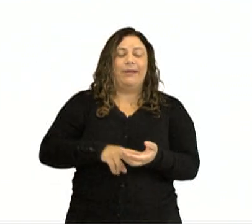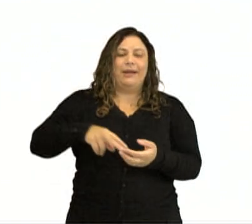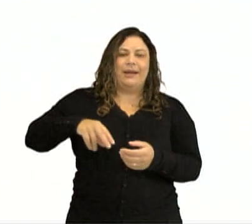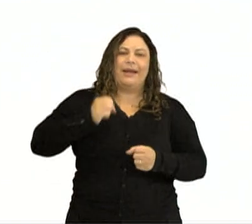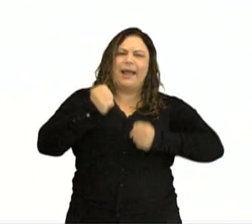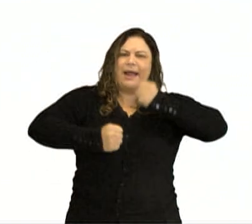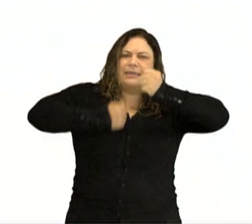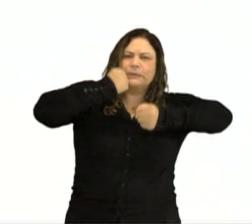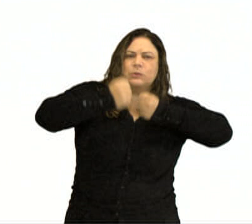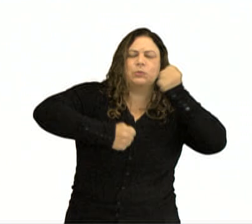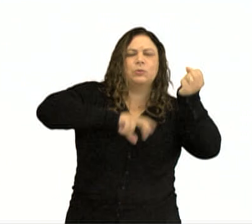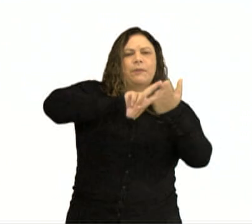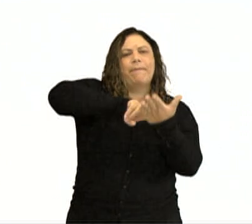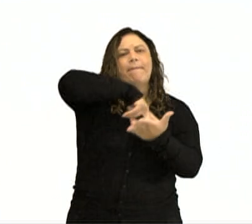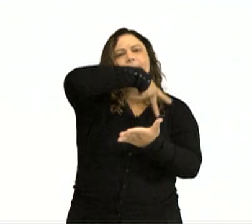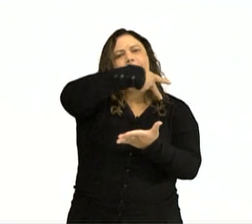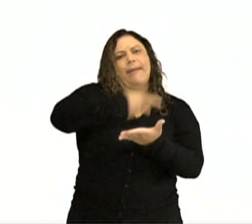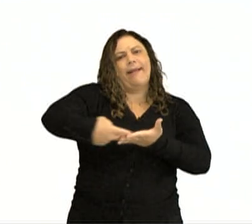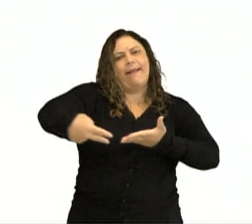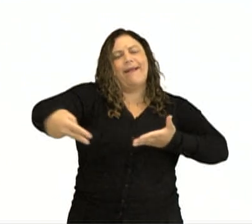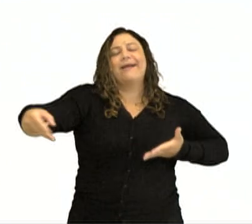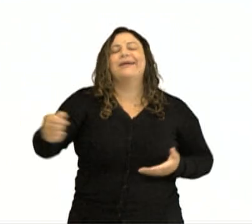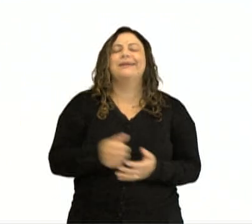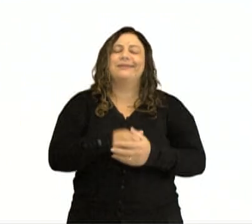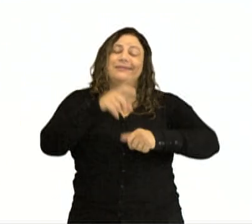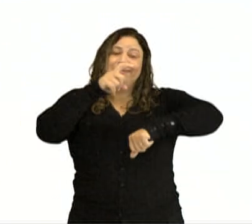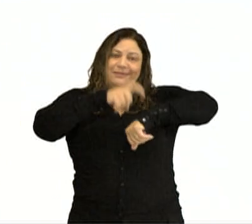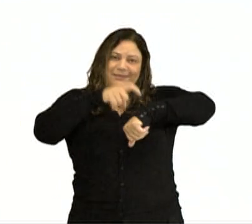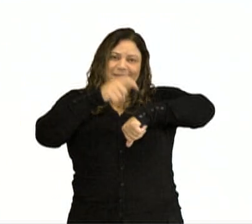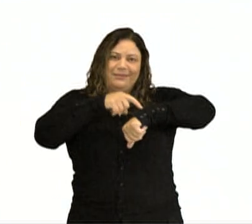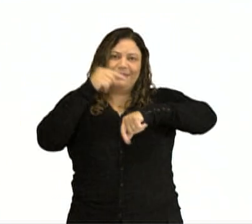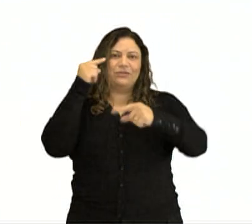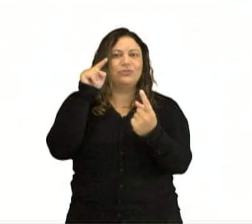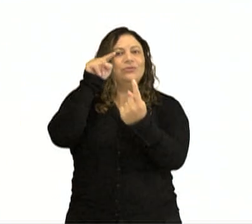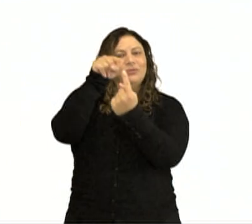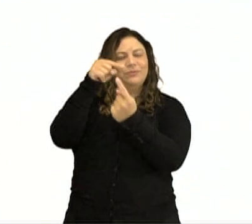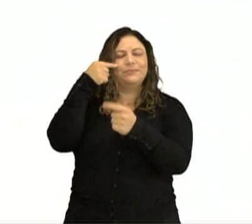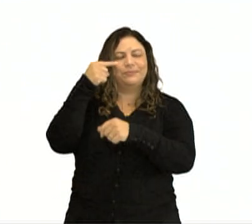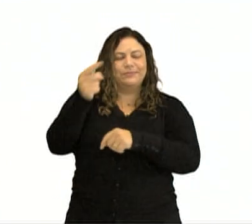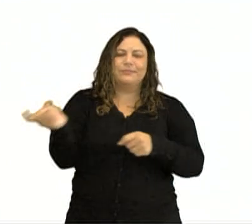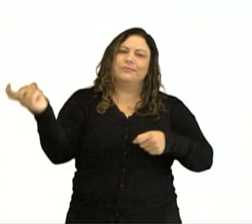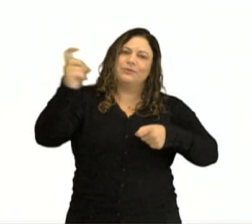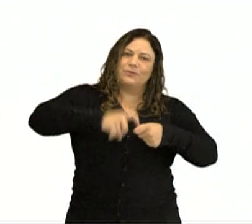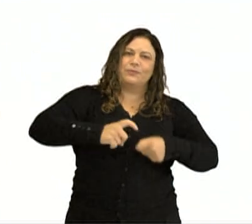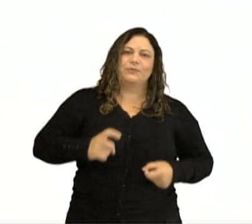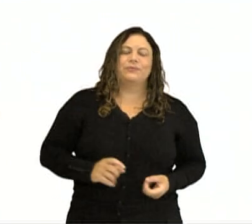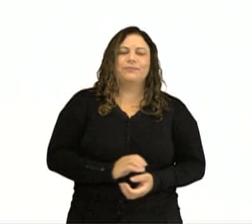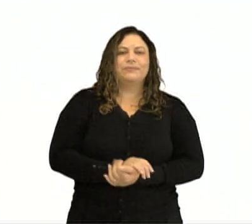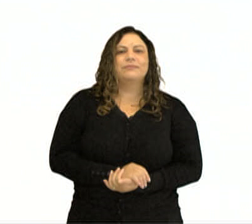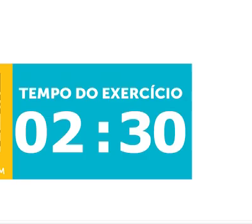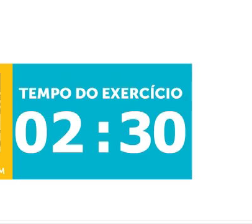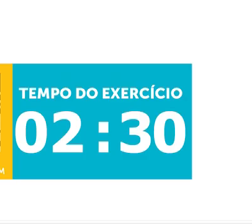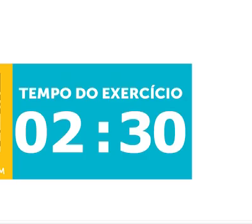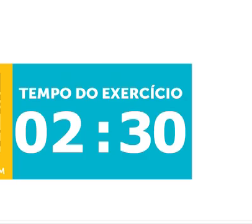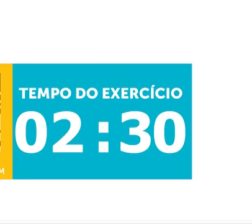cair, etc. Então, um tempinho para vocês identificarem e eu logo volto.